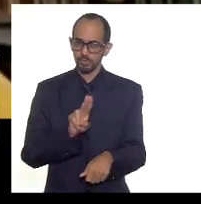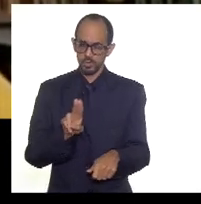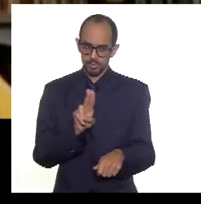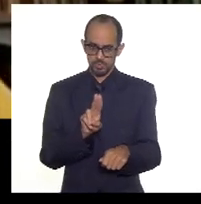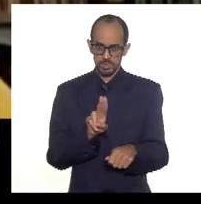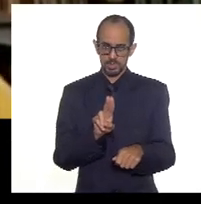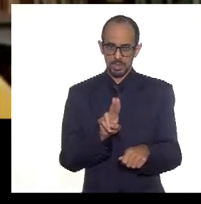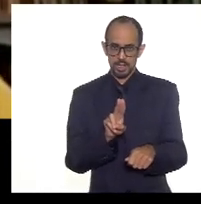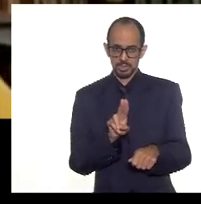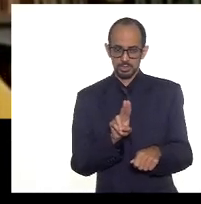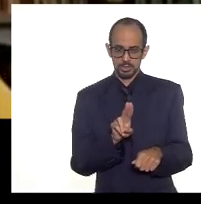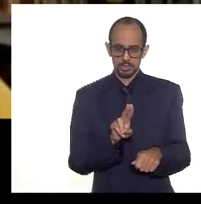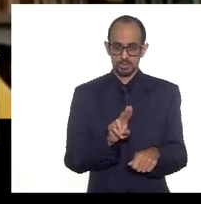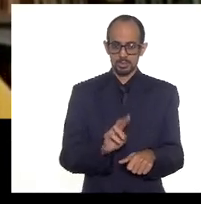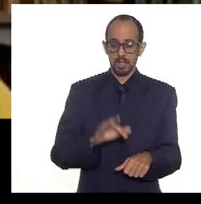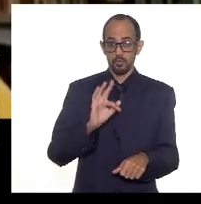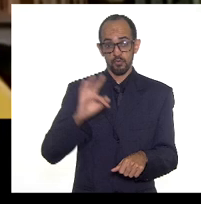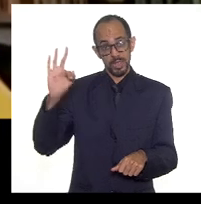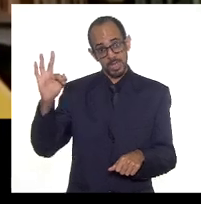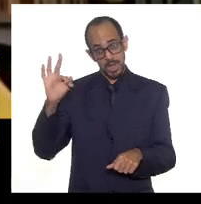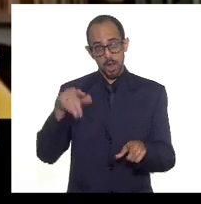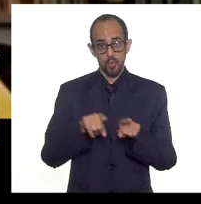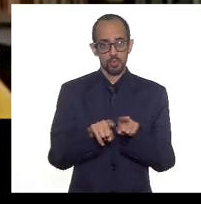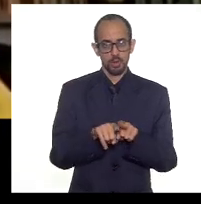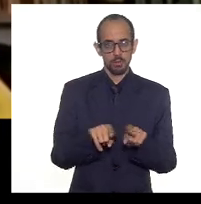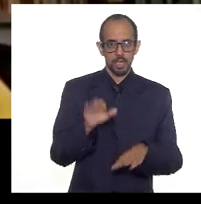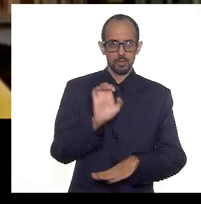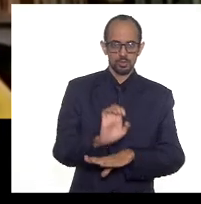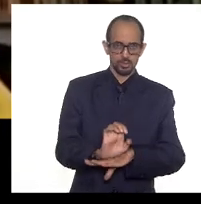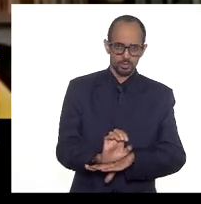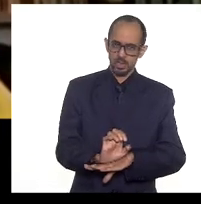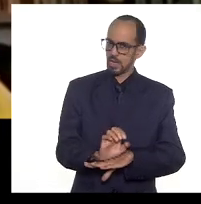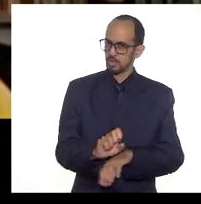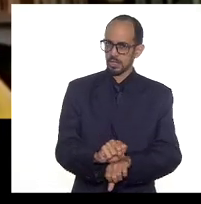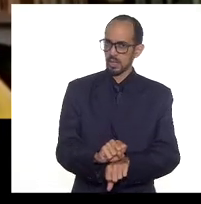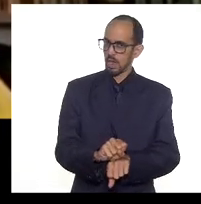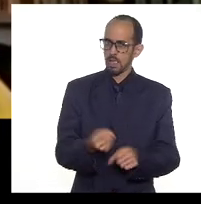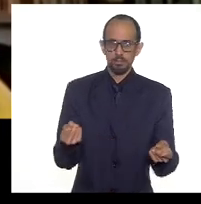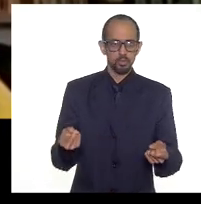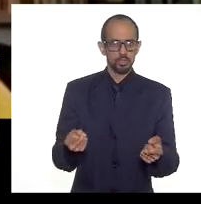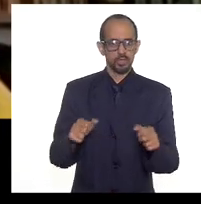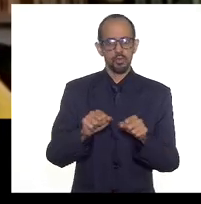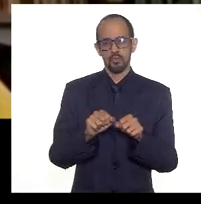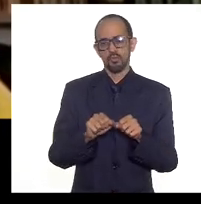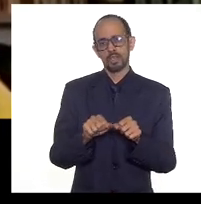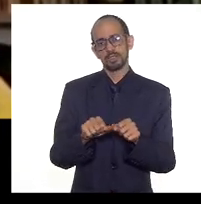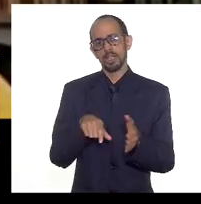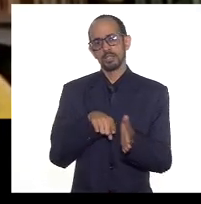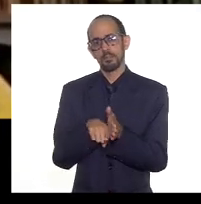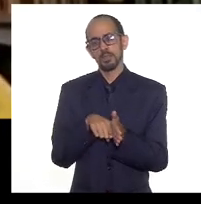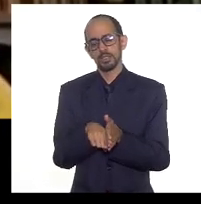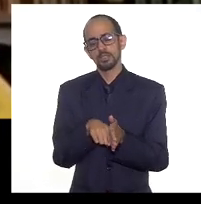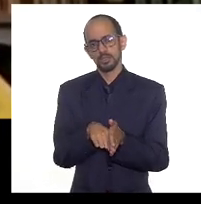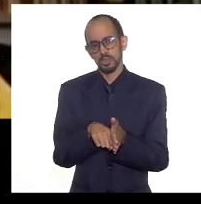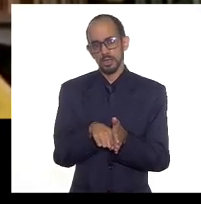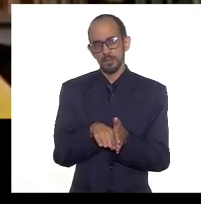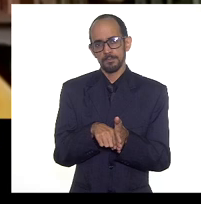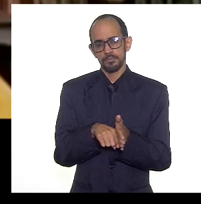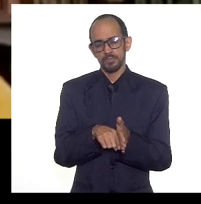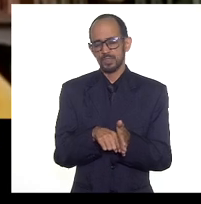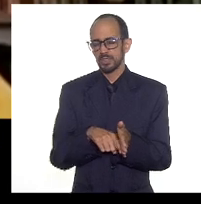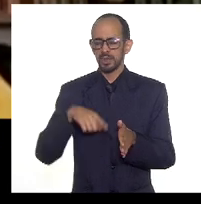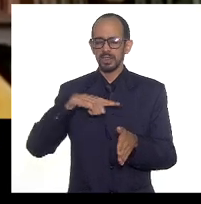tanto na estadual quanto na federal, seria impossível realizar essa pesquisa, que apresentou